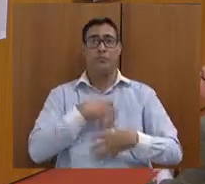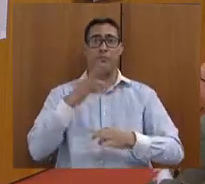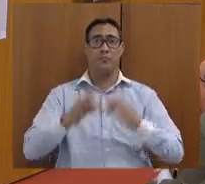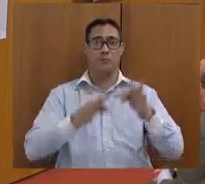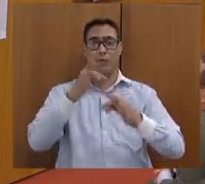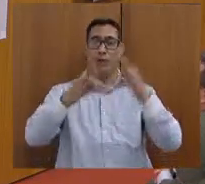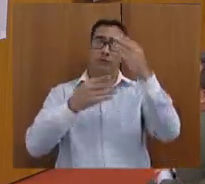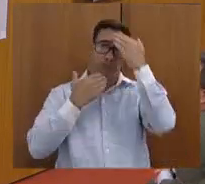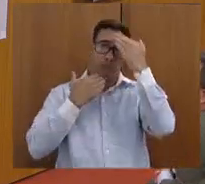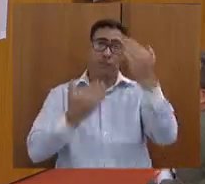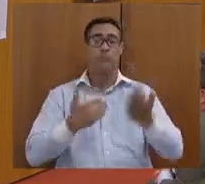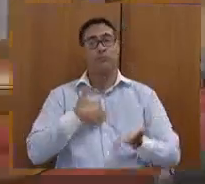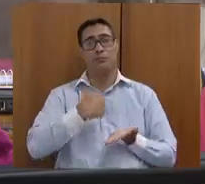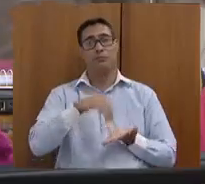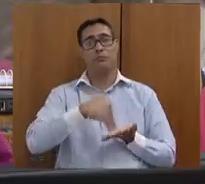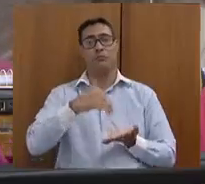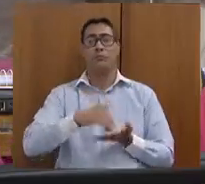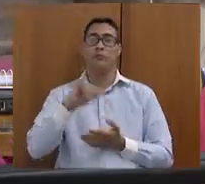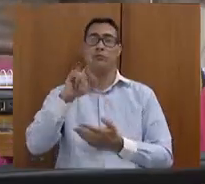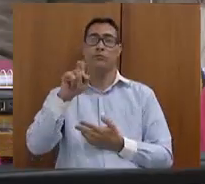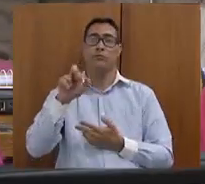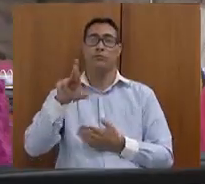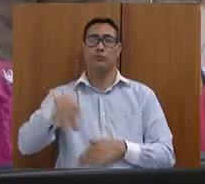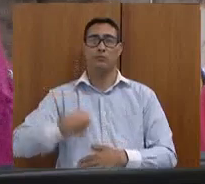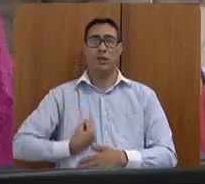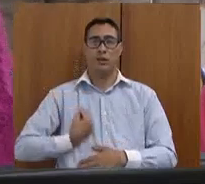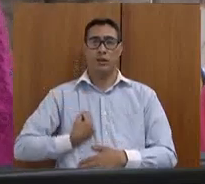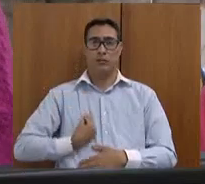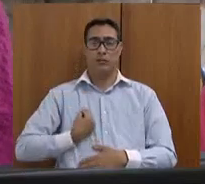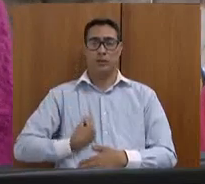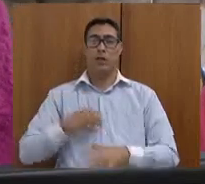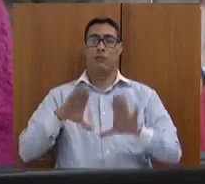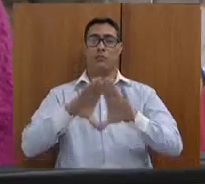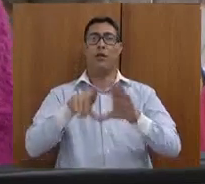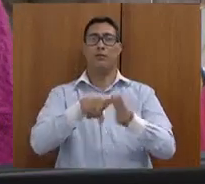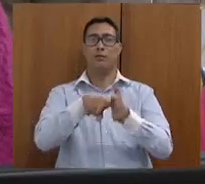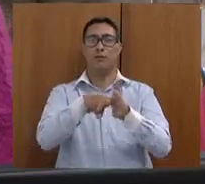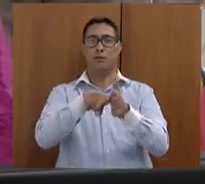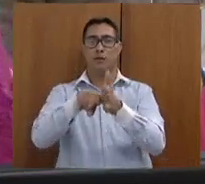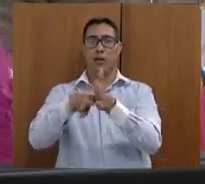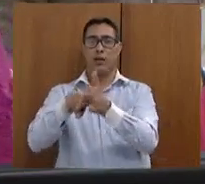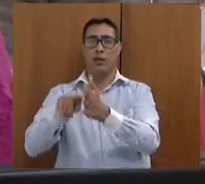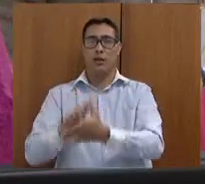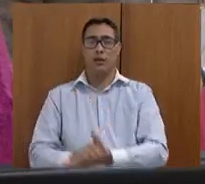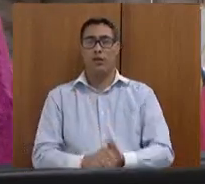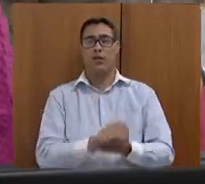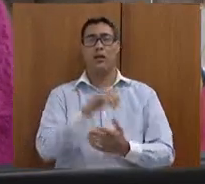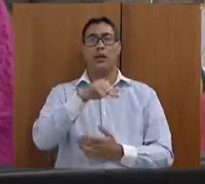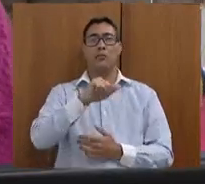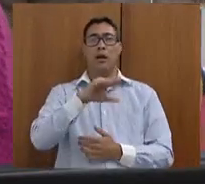agradece o secretário Igor pela presença na Assembleia fiscaliza eu vou passar deputada